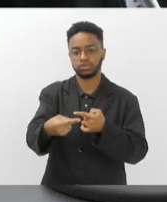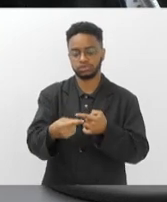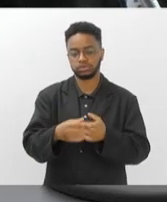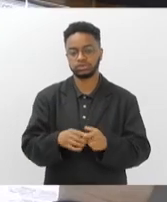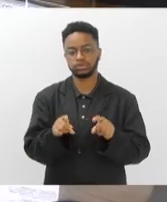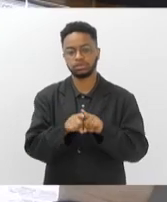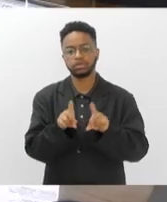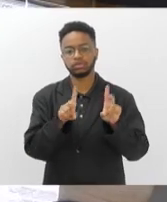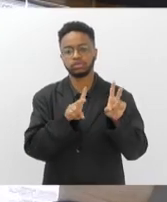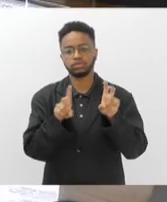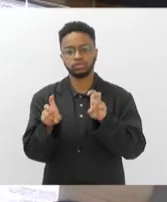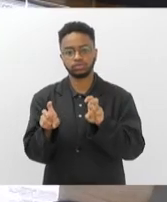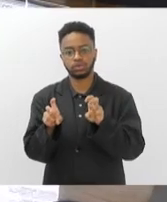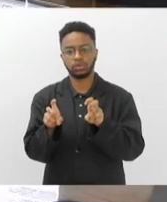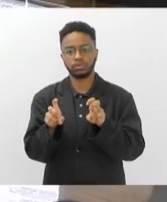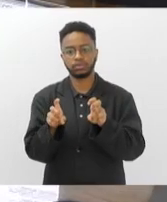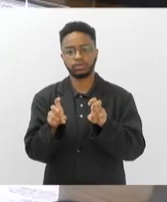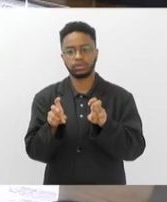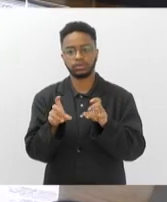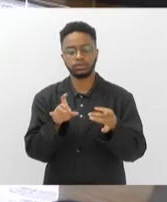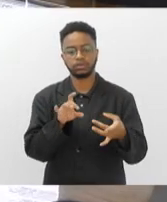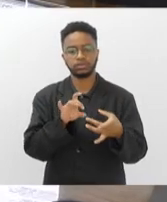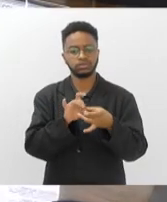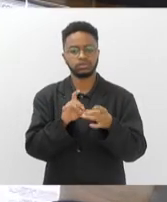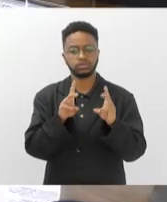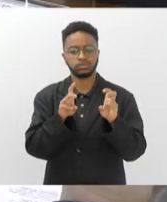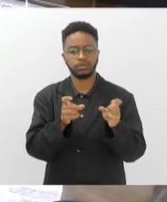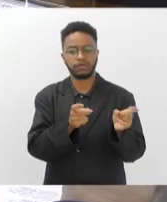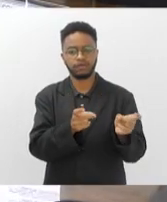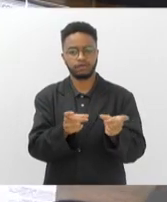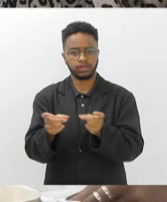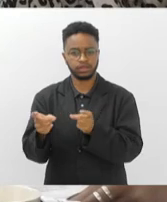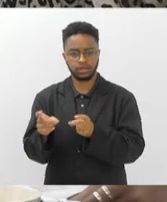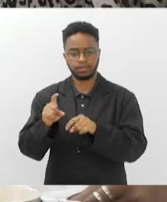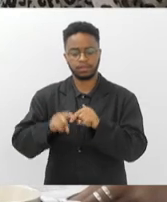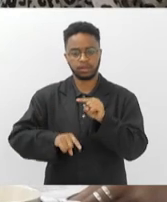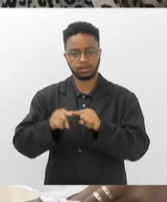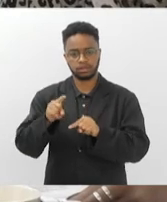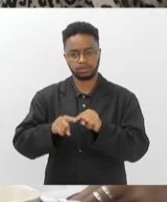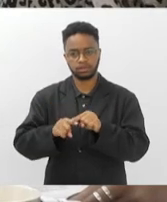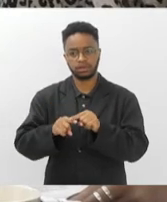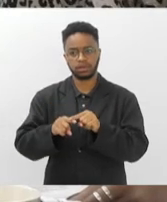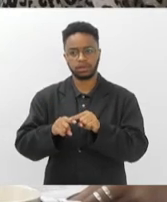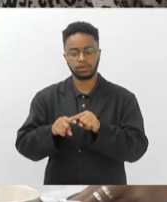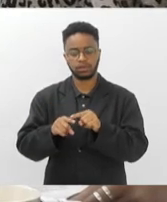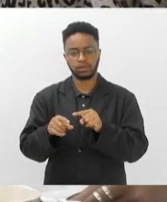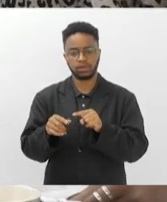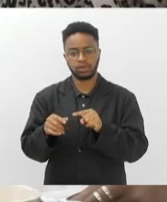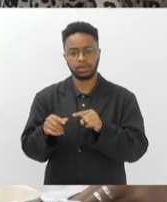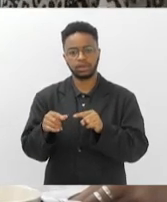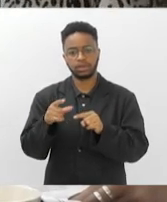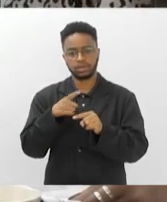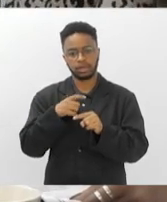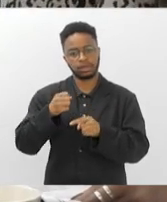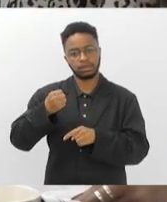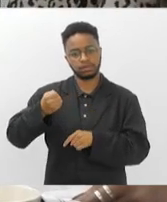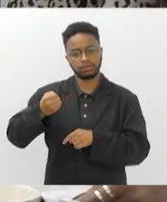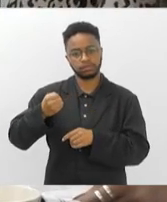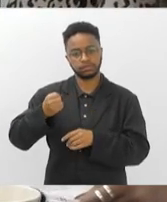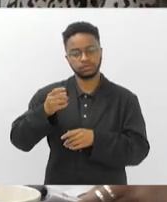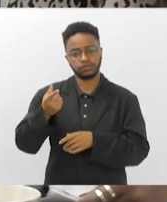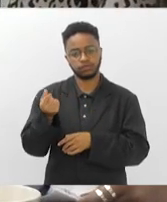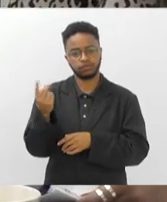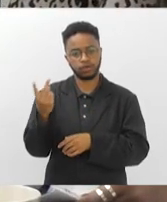sobre a questão de acesso, até em termos de leilões, de materiais. Leilões para materiais de alto... Maior custo.